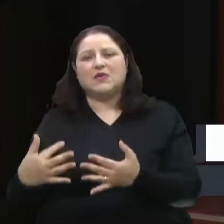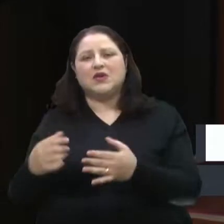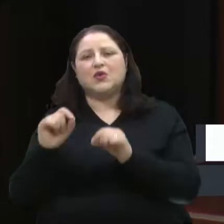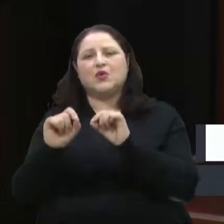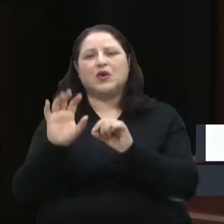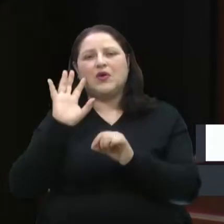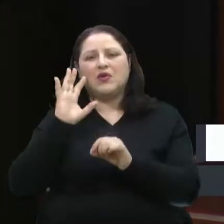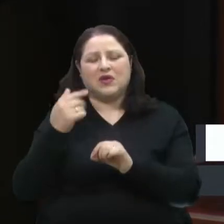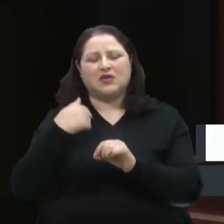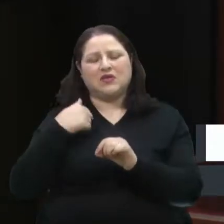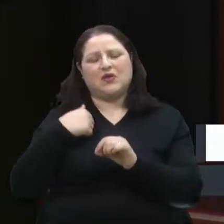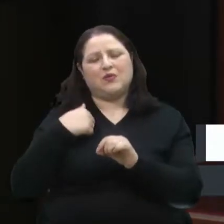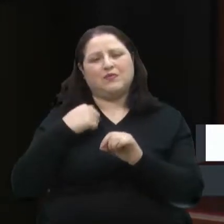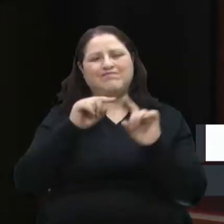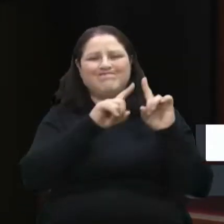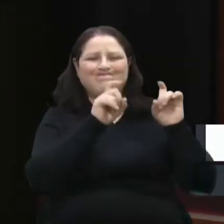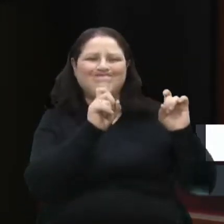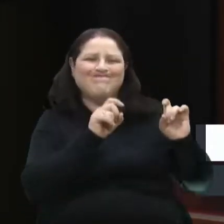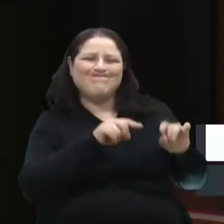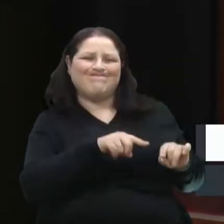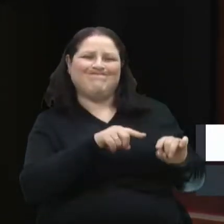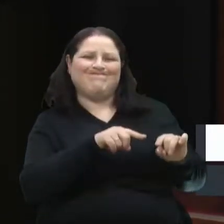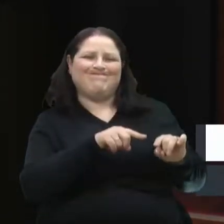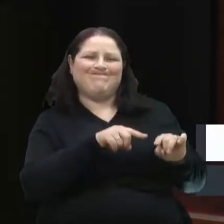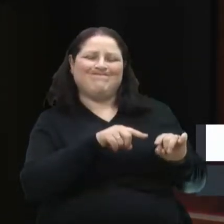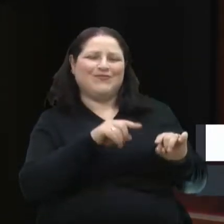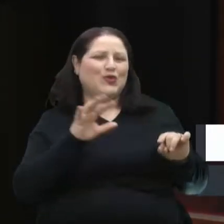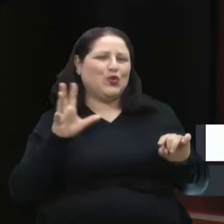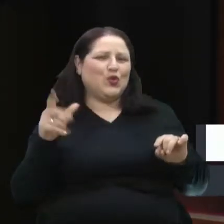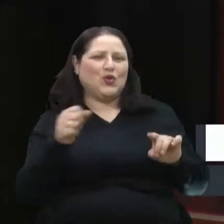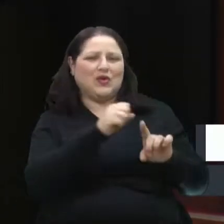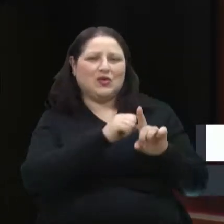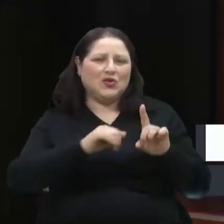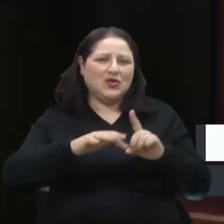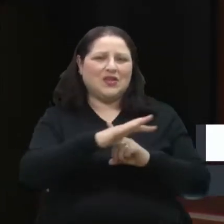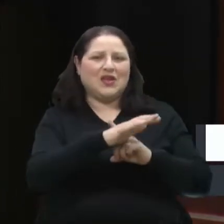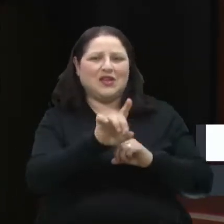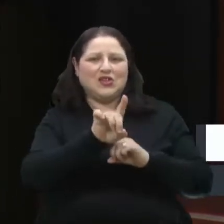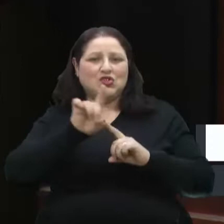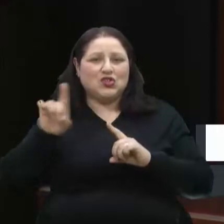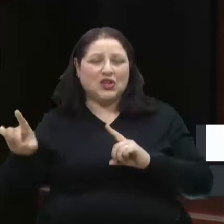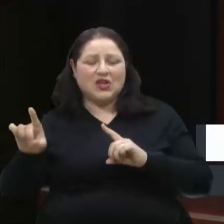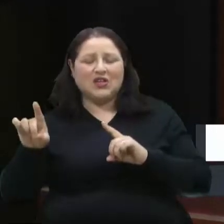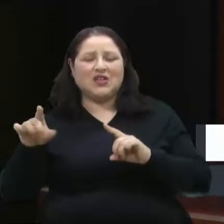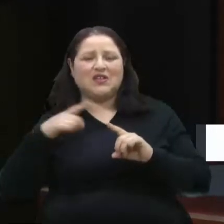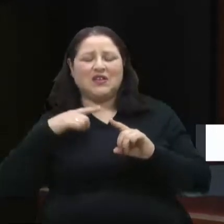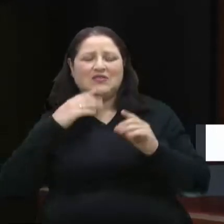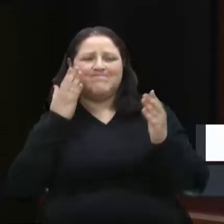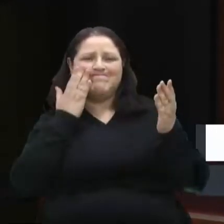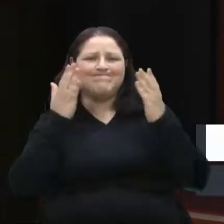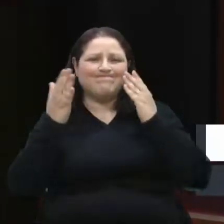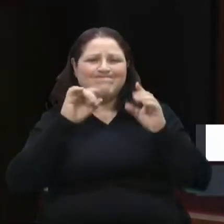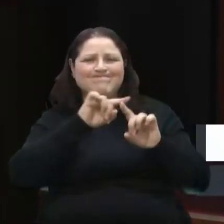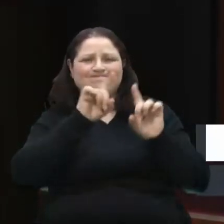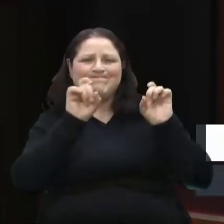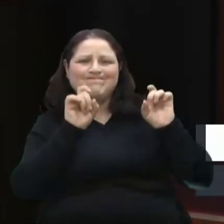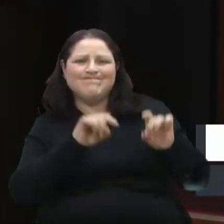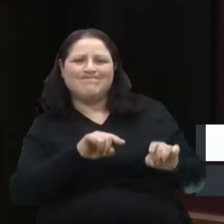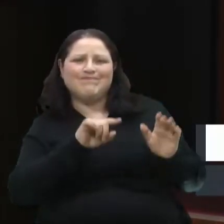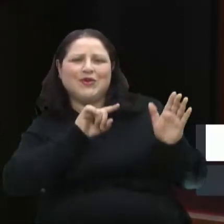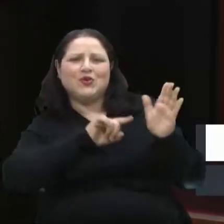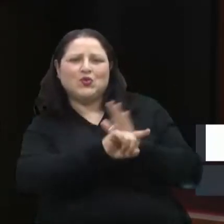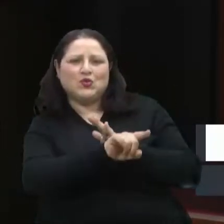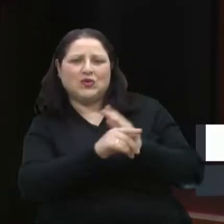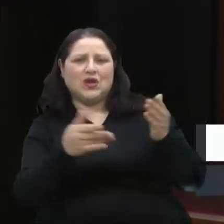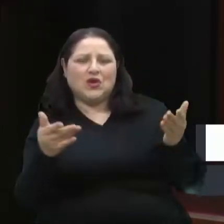é a pergunta que paira perante toda a sociedade de direita no nosso país, neste exato momento.